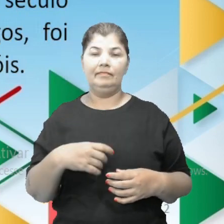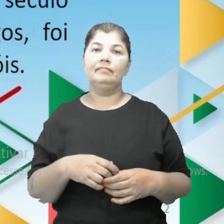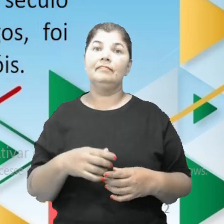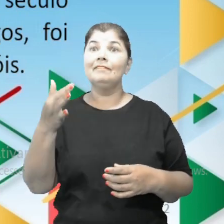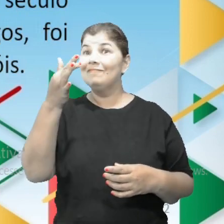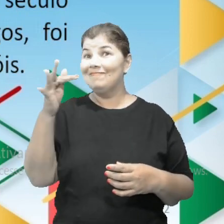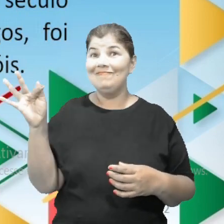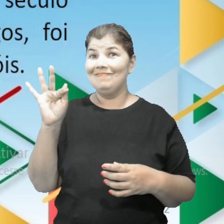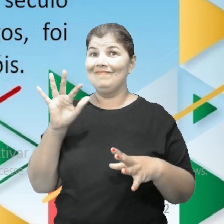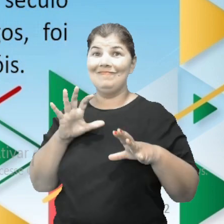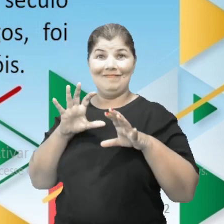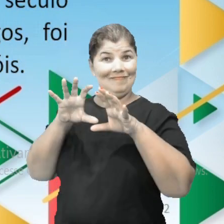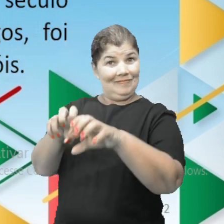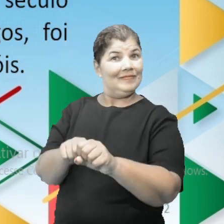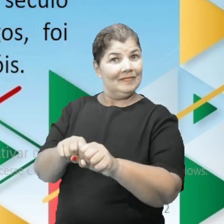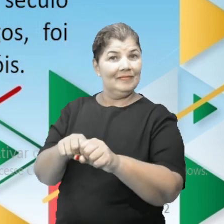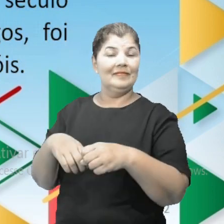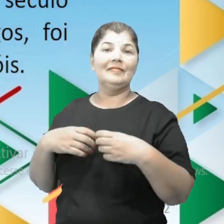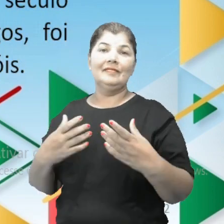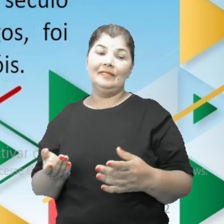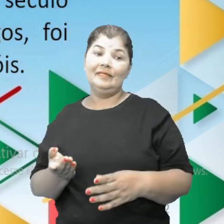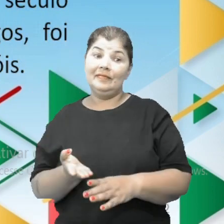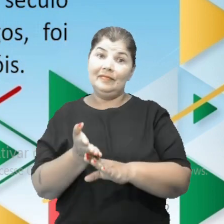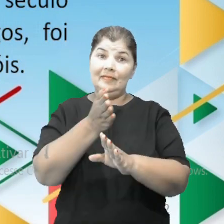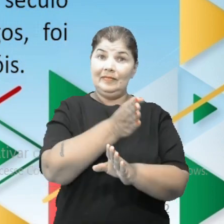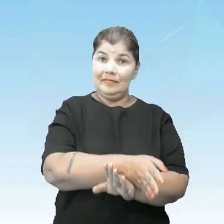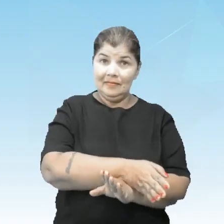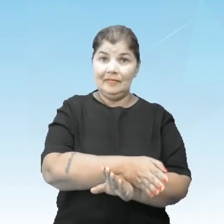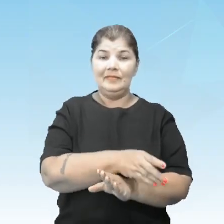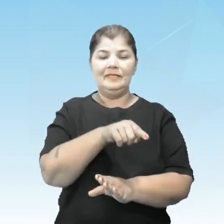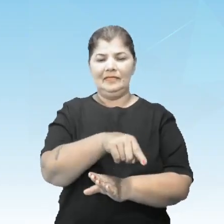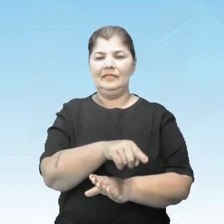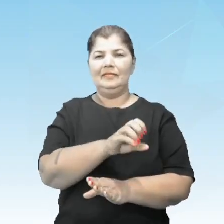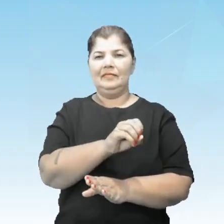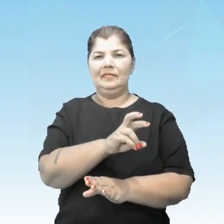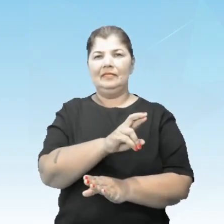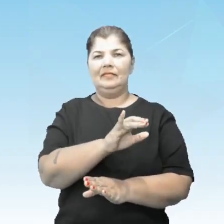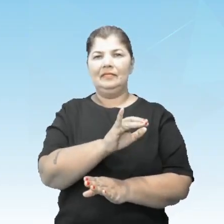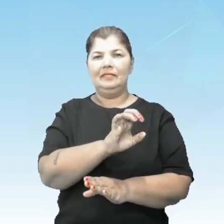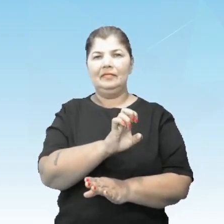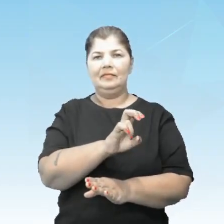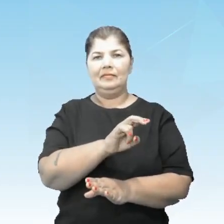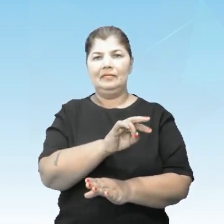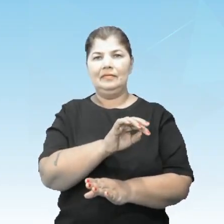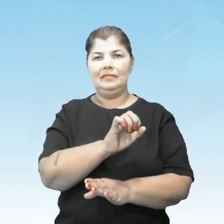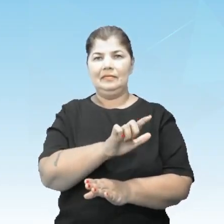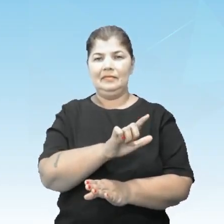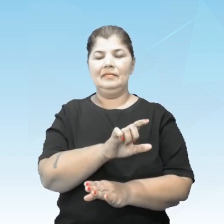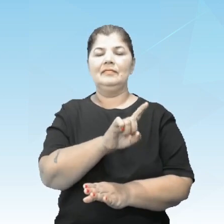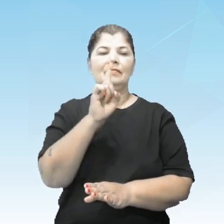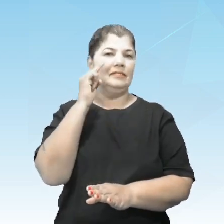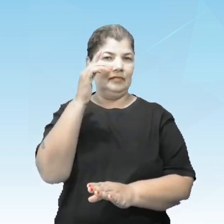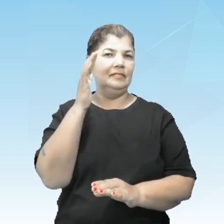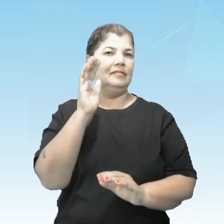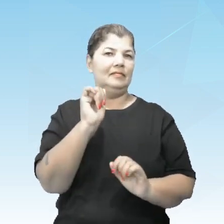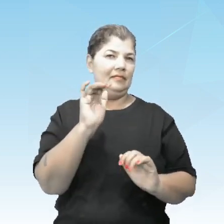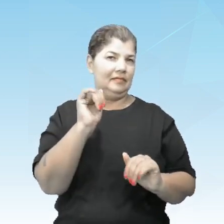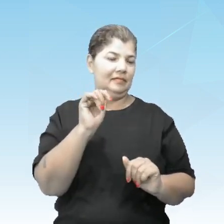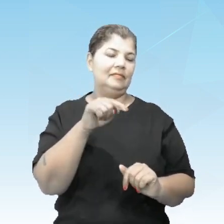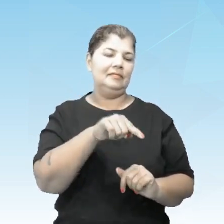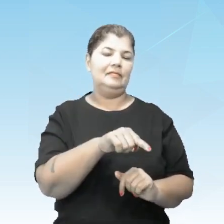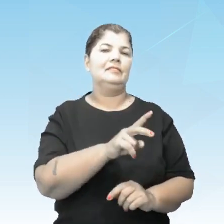franceses. Já a parte oriental continuou com os espanhóis. Vejam só. Então aí você vai